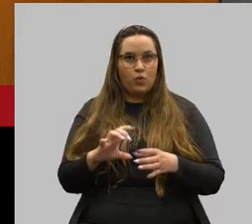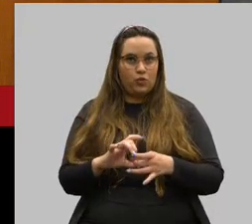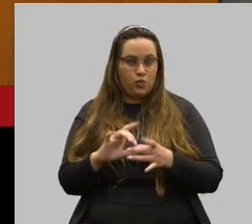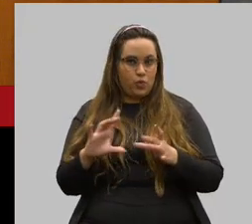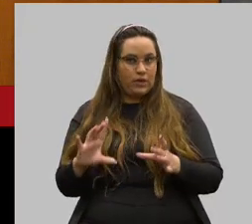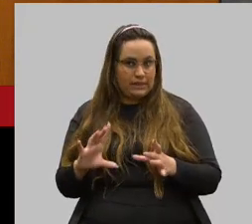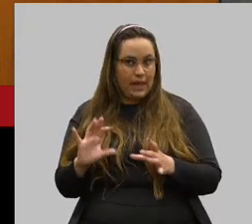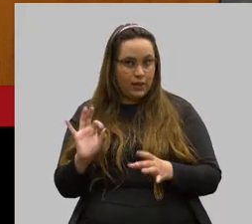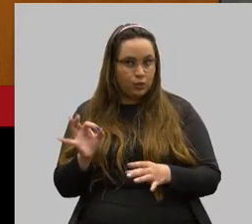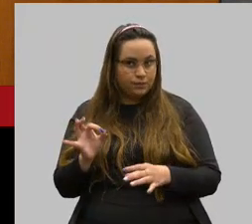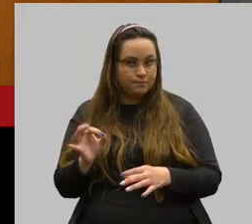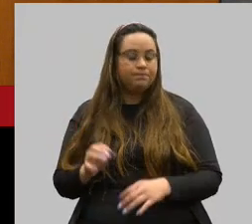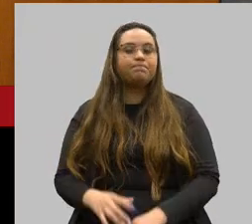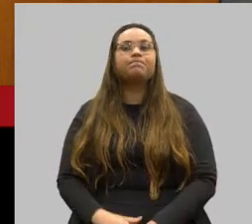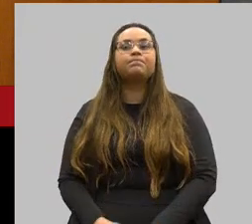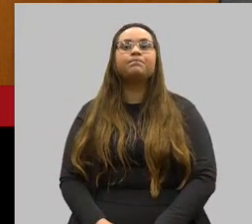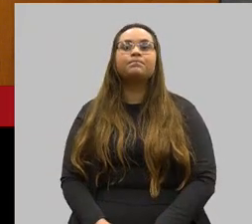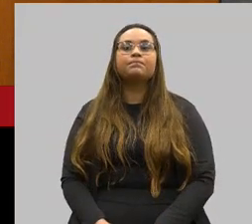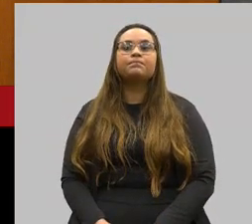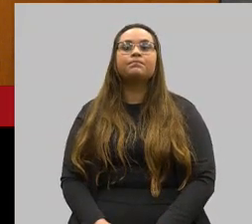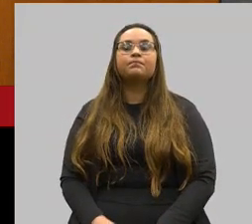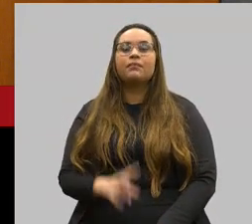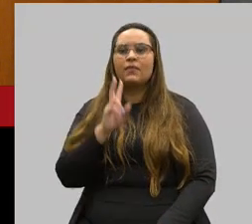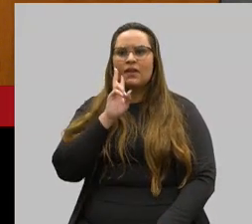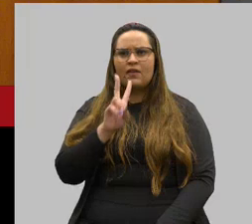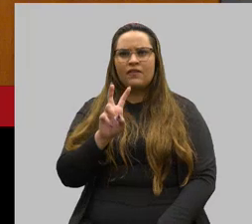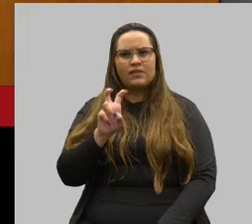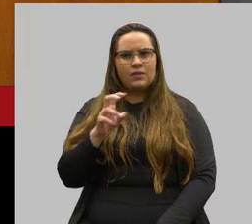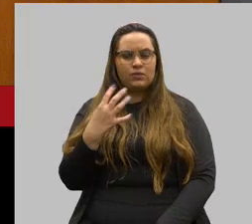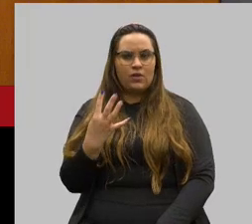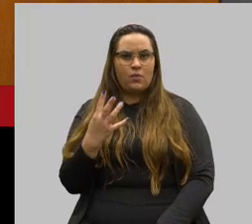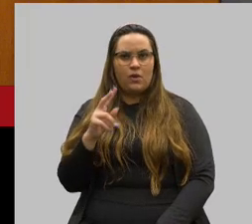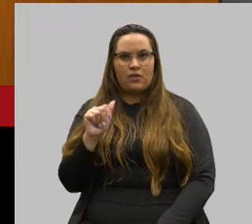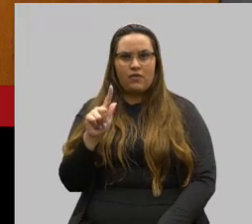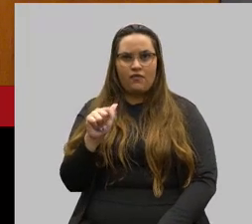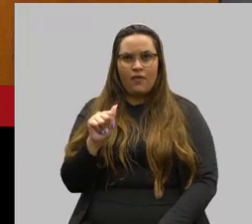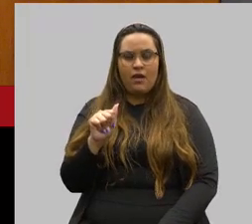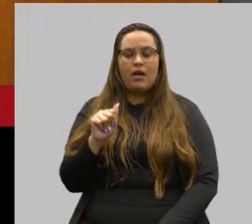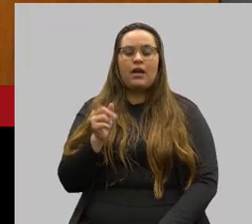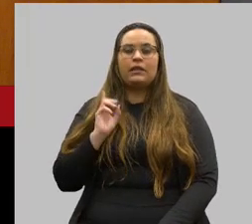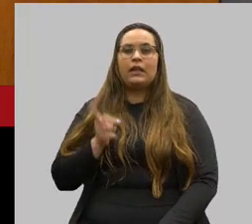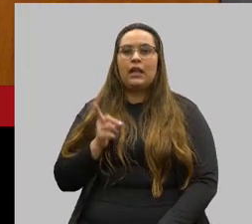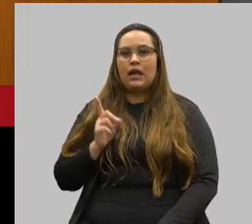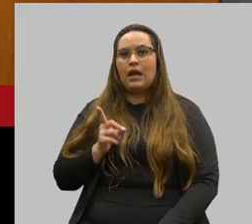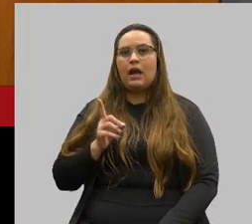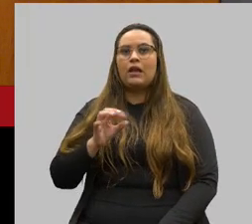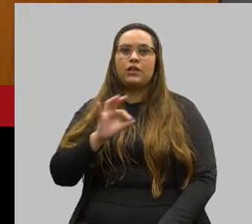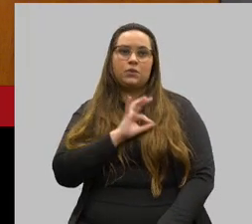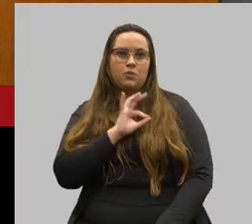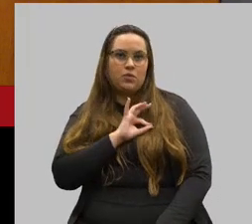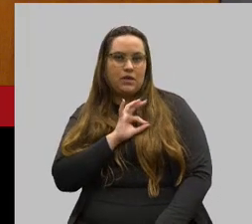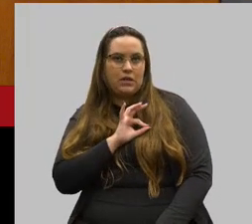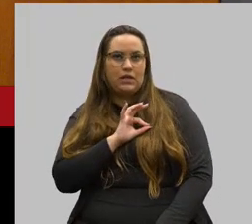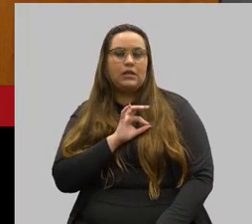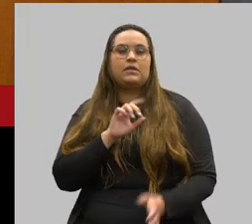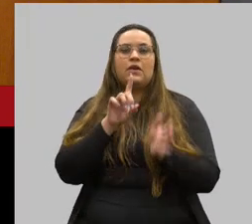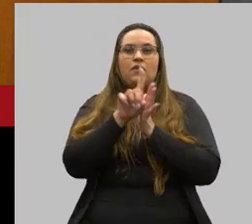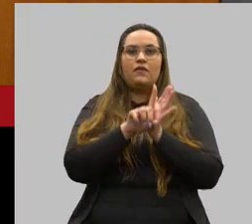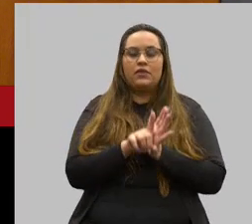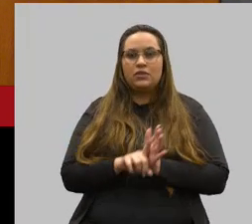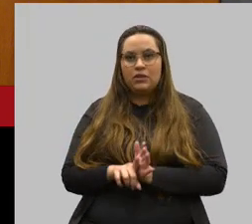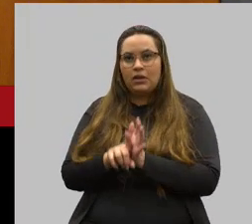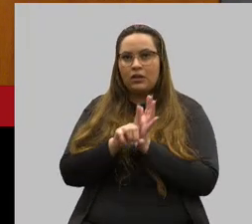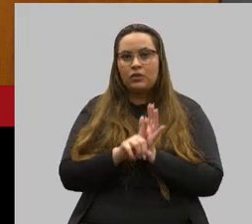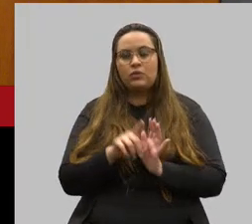eh eu vi aqui 54 vagas para delegado de polícia 165 para investigador 26 de perito